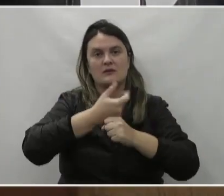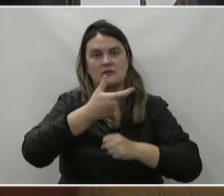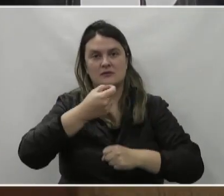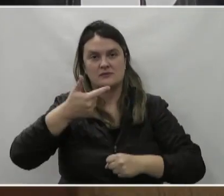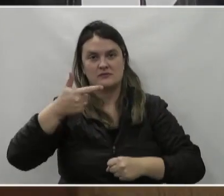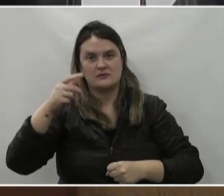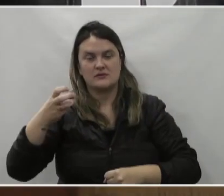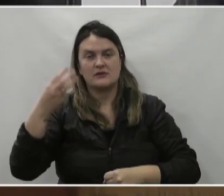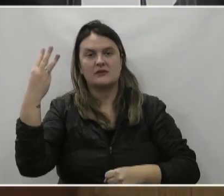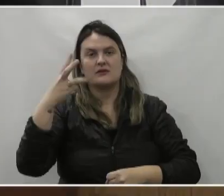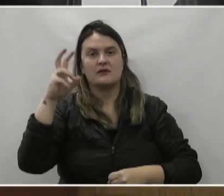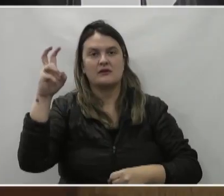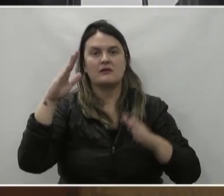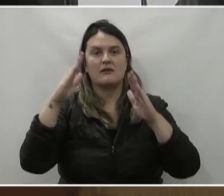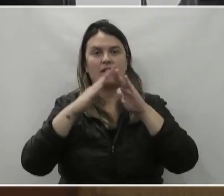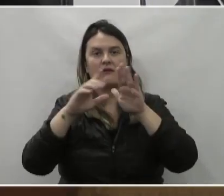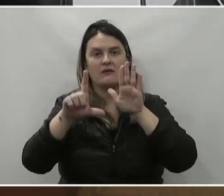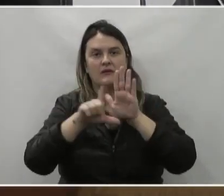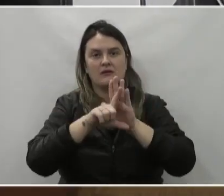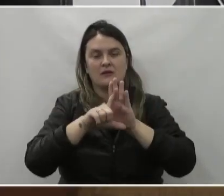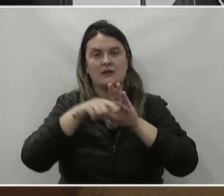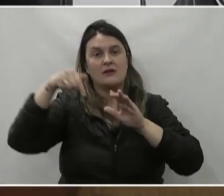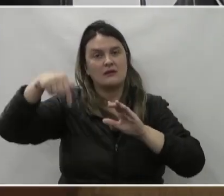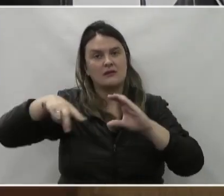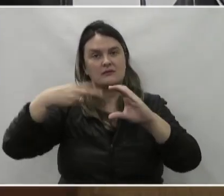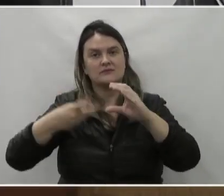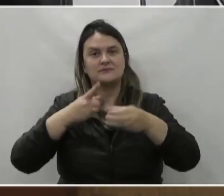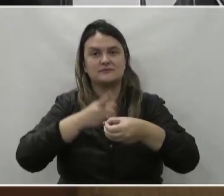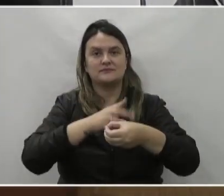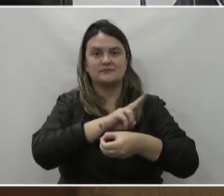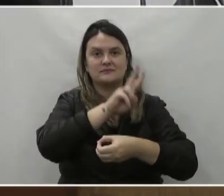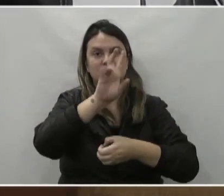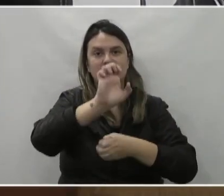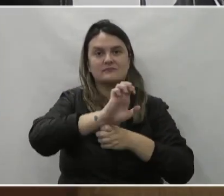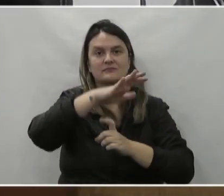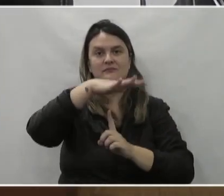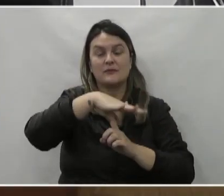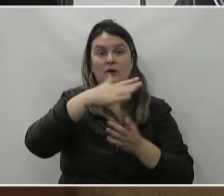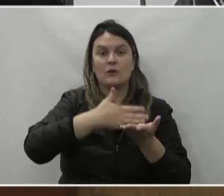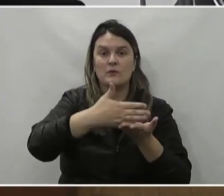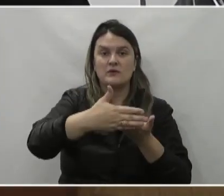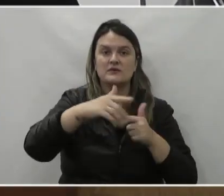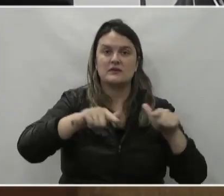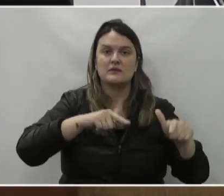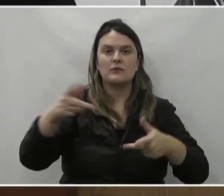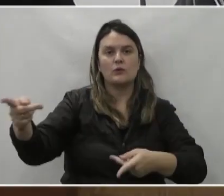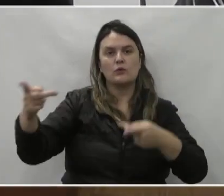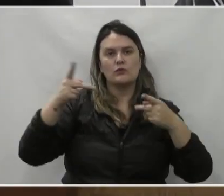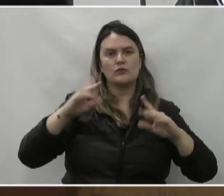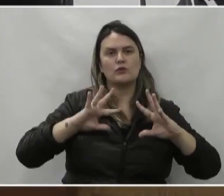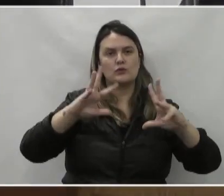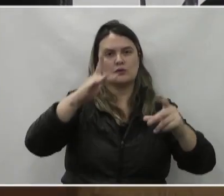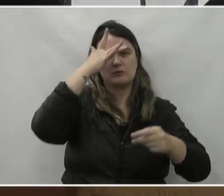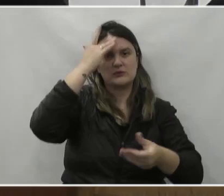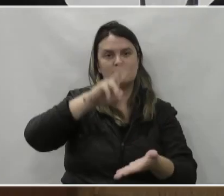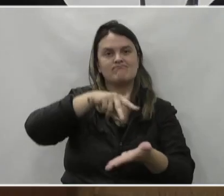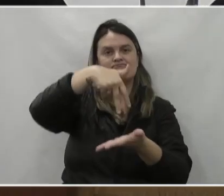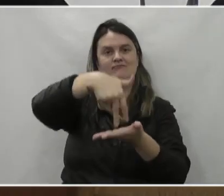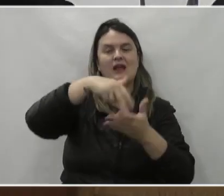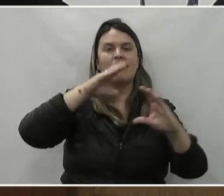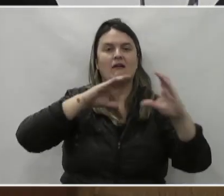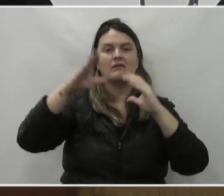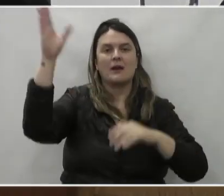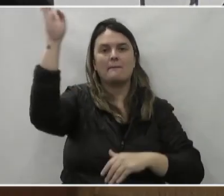2025 da 35ª legislatura da Câmara Municipal de Nova Vitória, Estado do Paraná. Iniciando os trabalhos, convido para que todos coloquem em posição de respeito